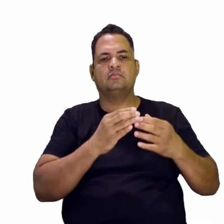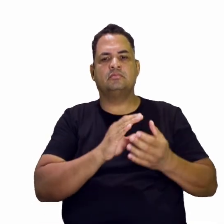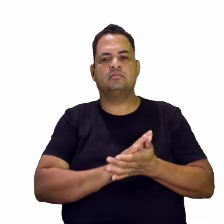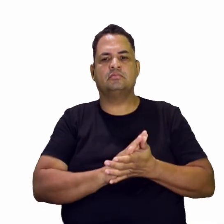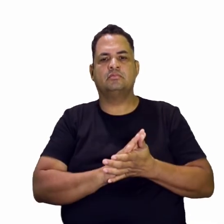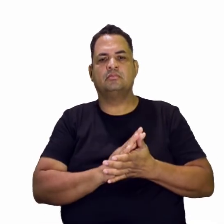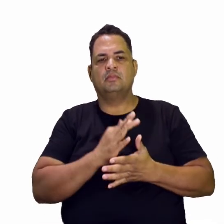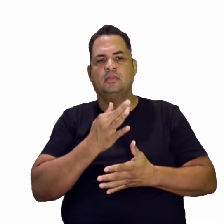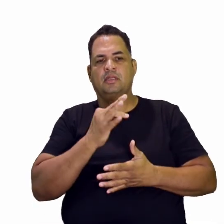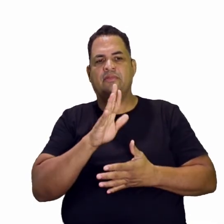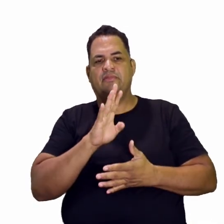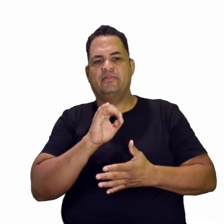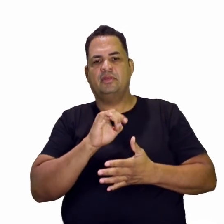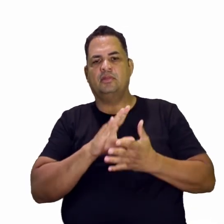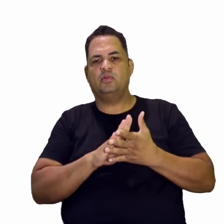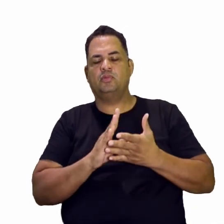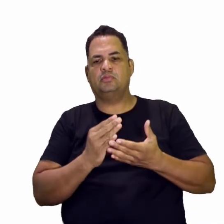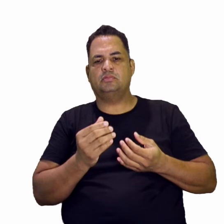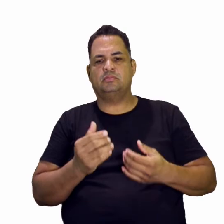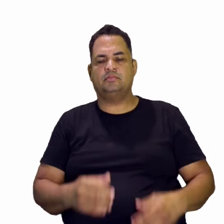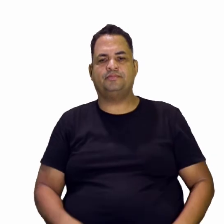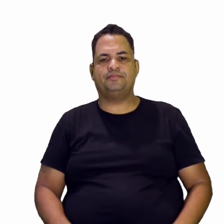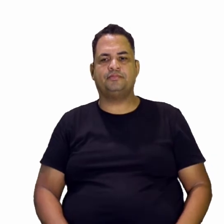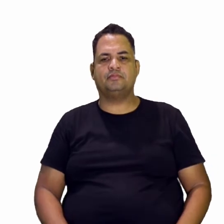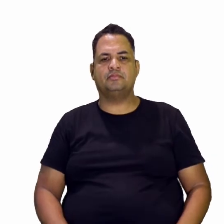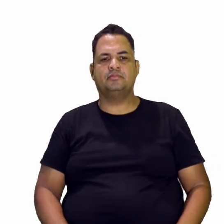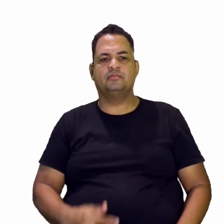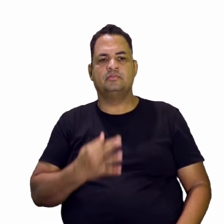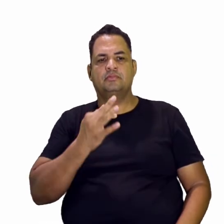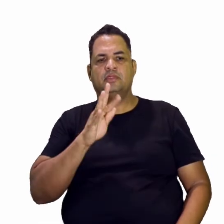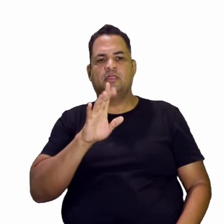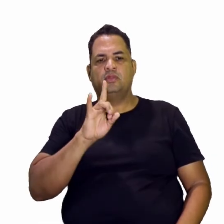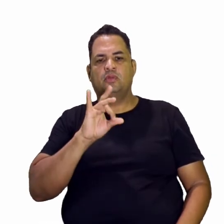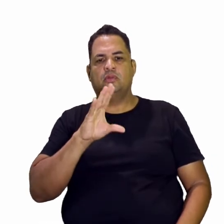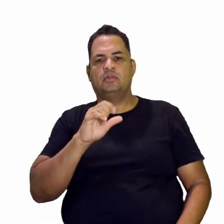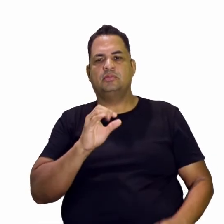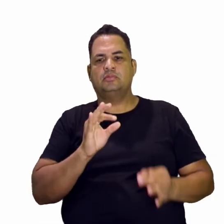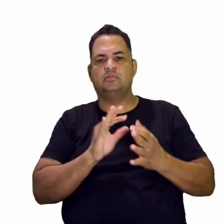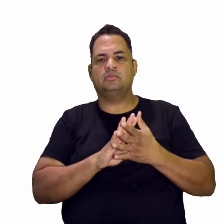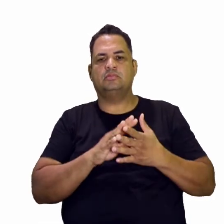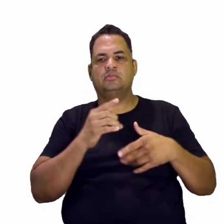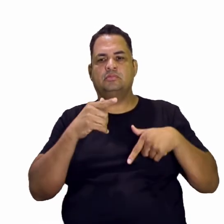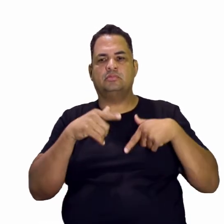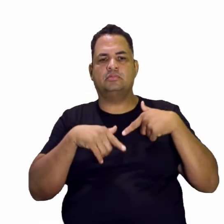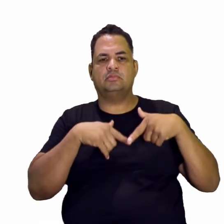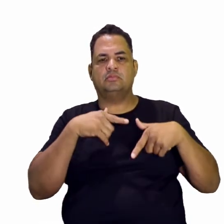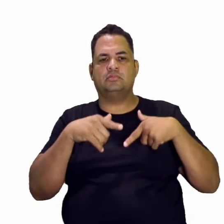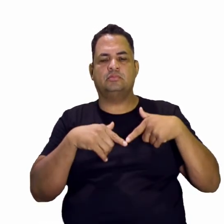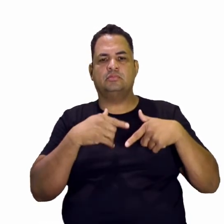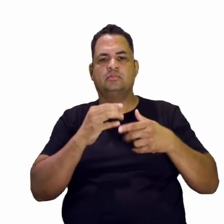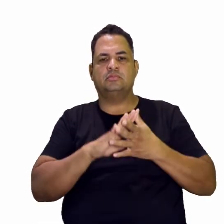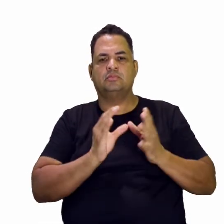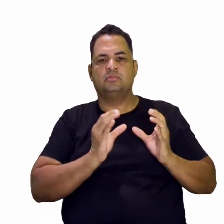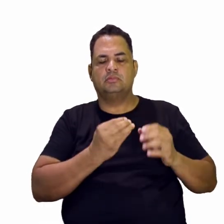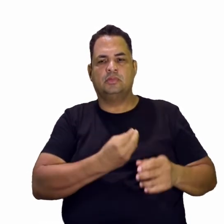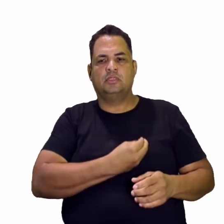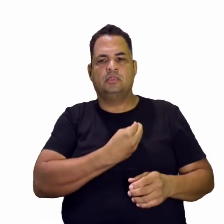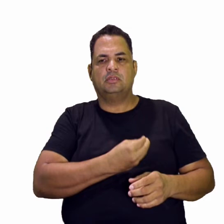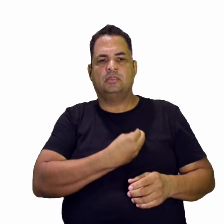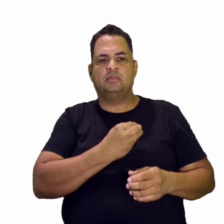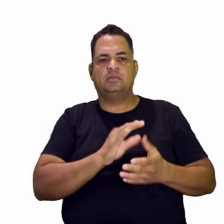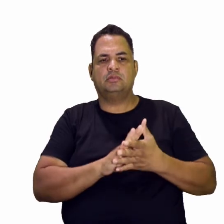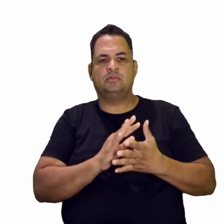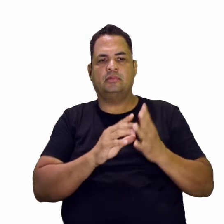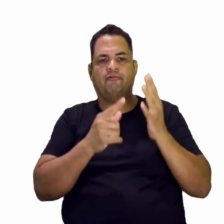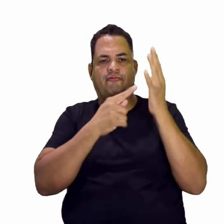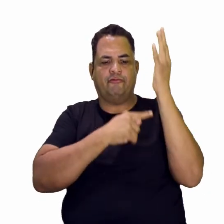O fito, e a gente vai ver os zooplânctons já já. O fitoplâncton corresponde aos produtores, aos organismos produtores,